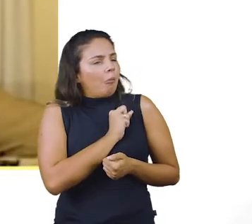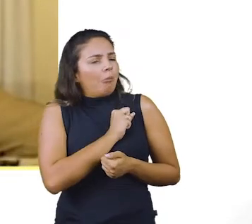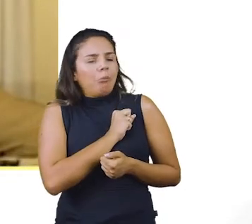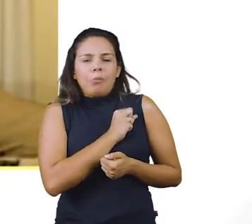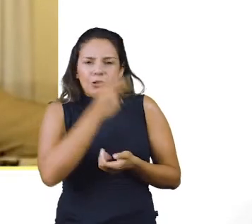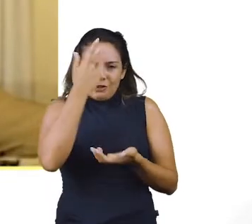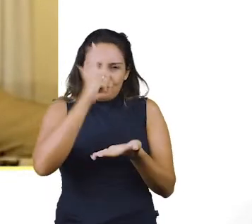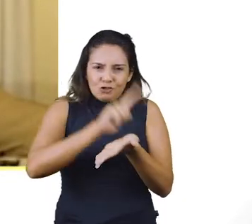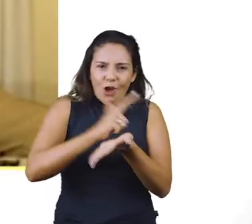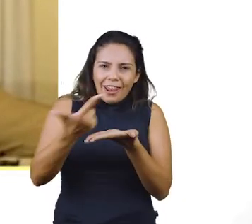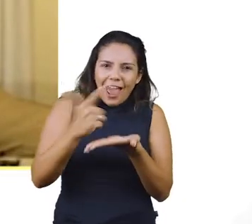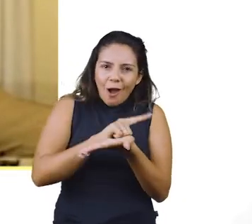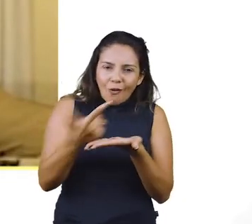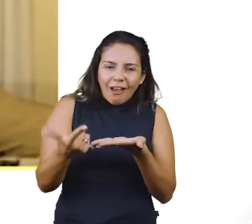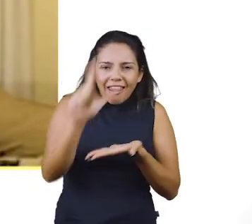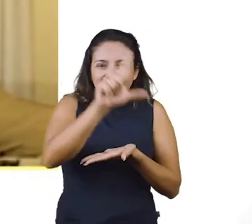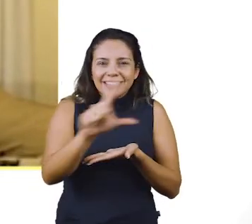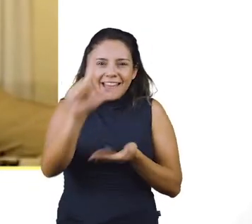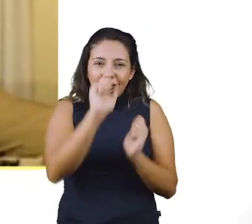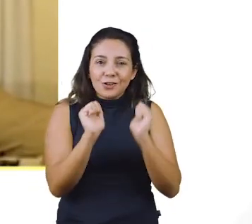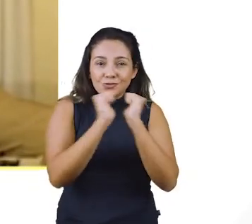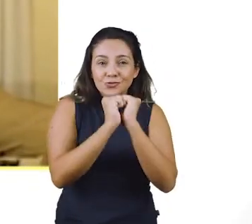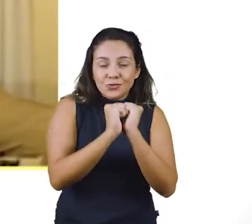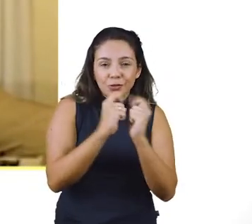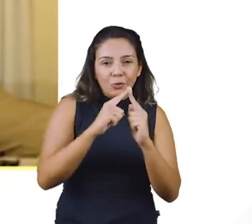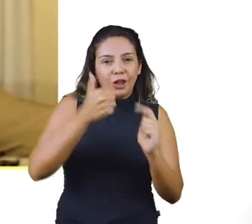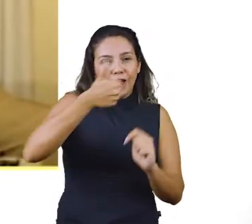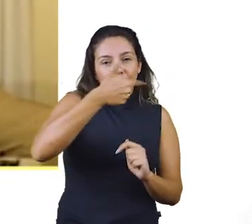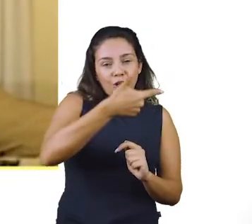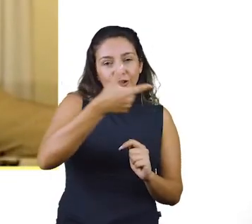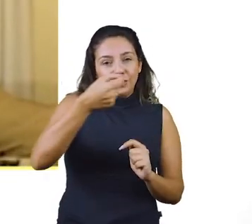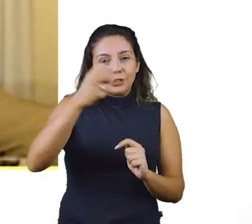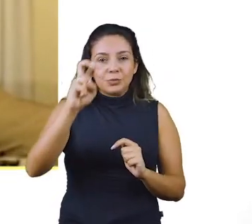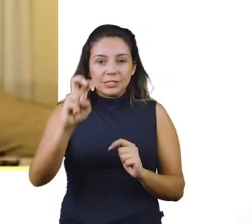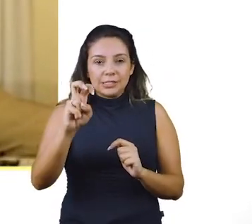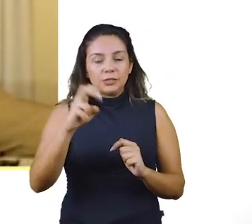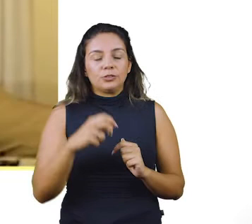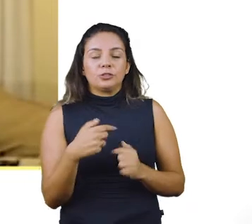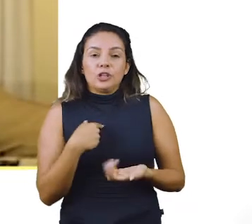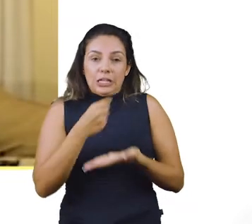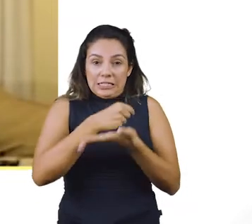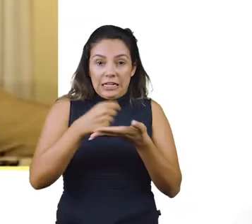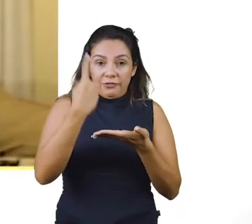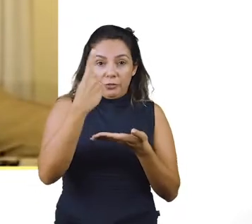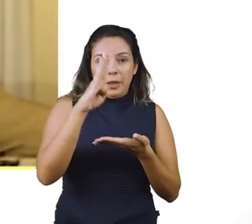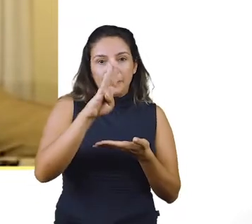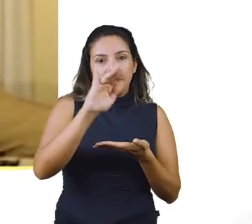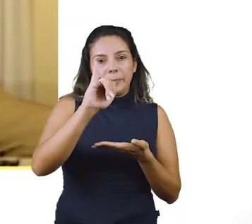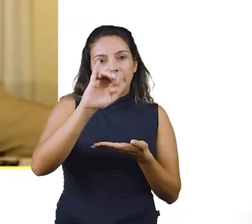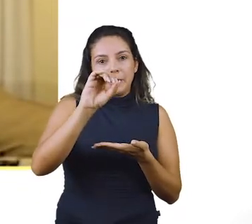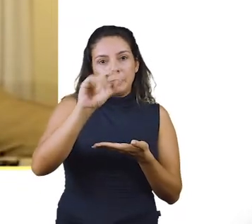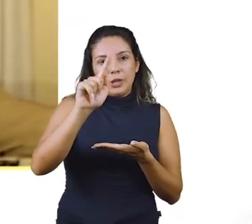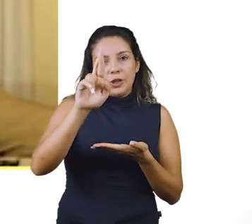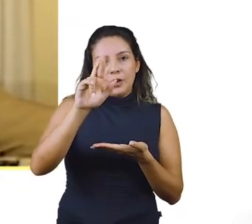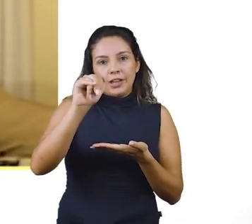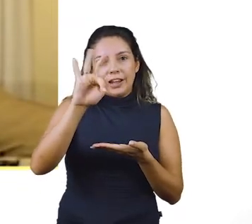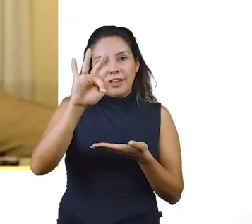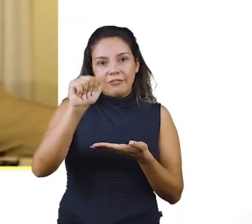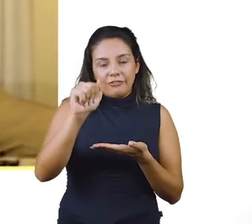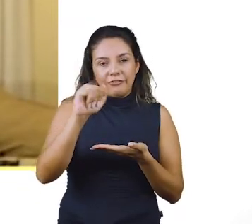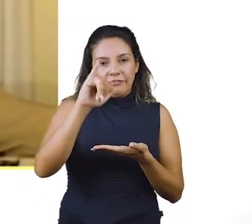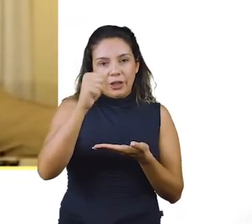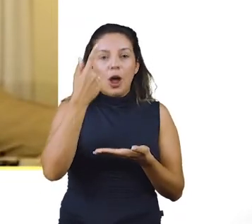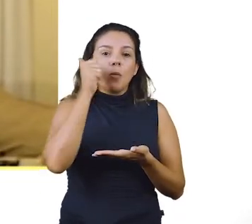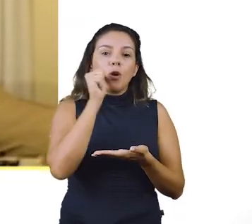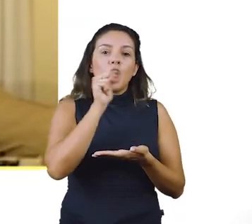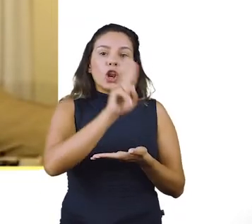pelo jornalismo literário, e já em 2005 escrevi uma biografia da Tia Nora, que é um